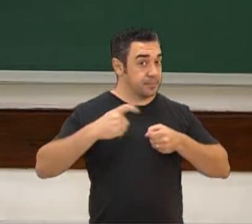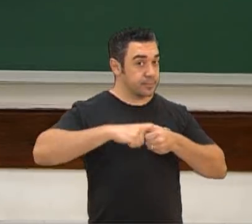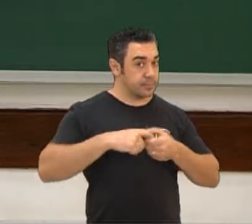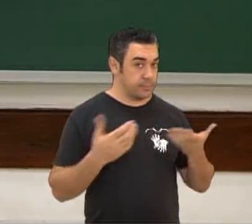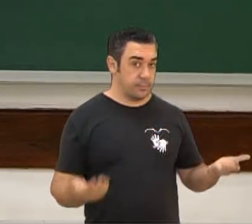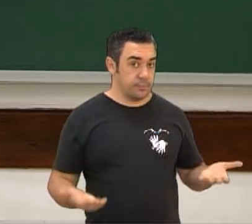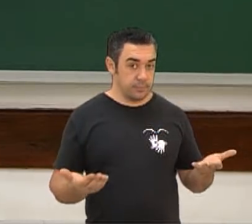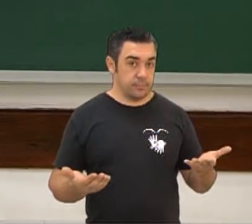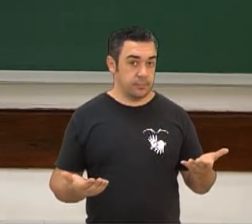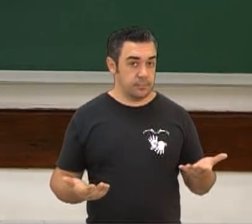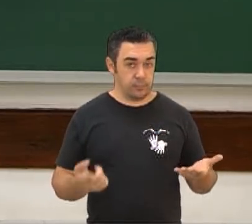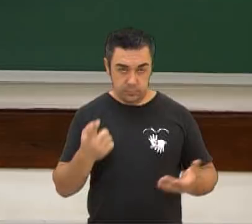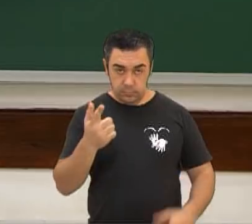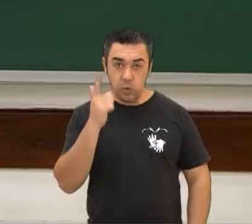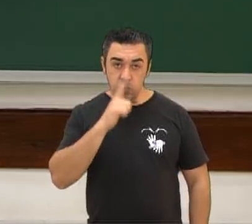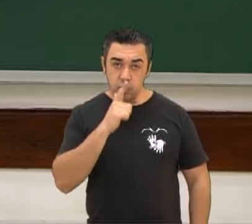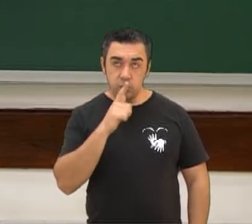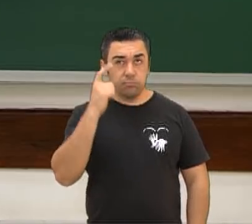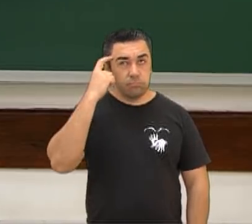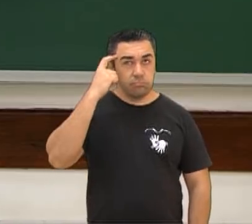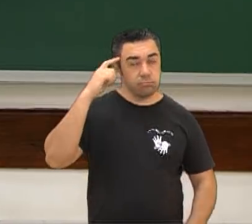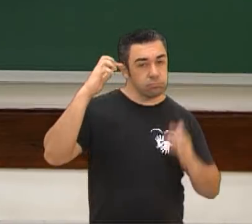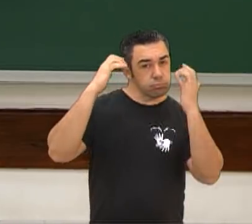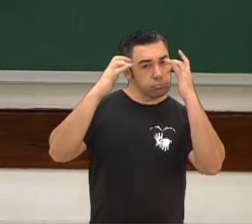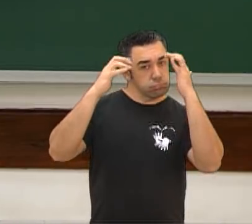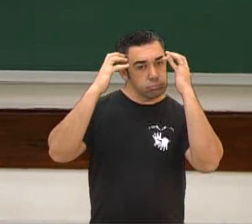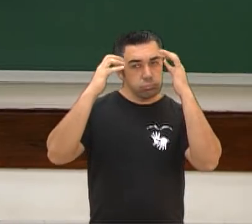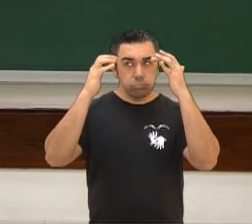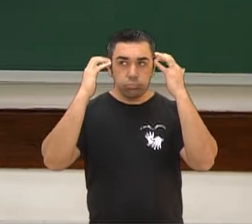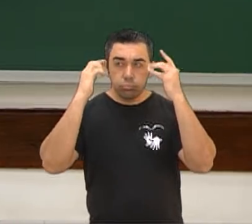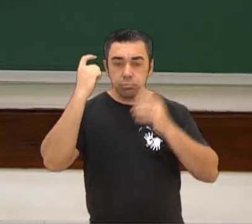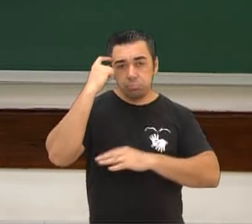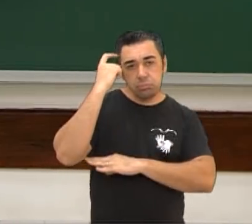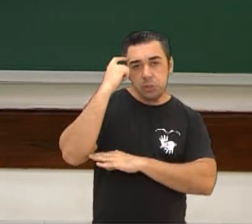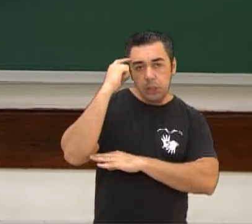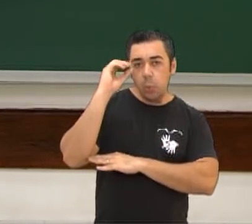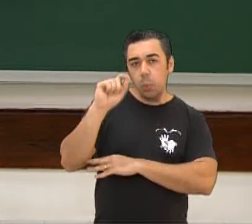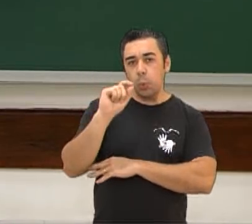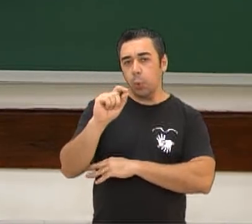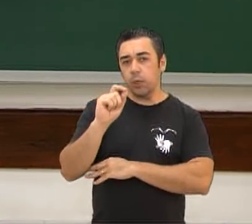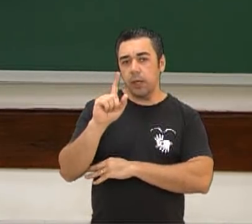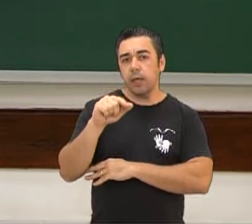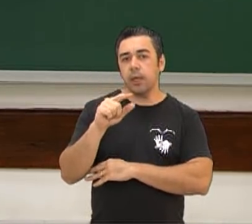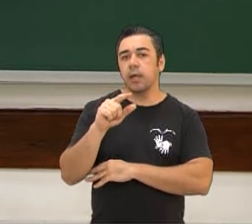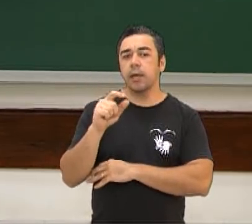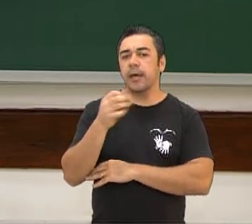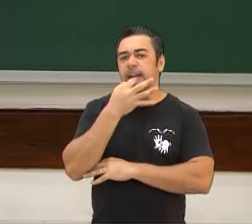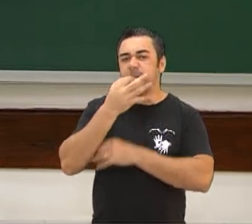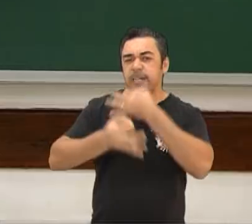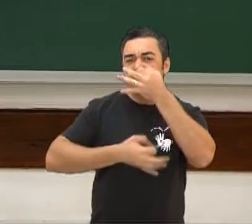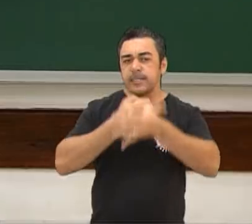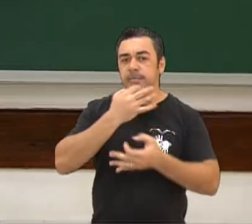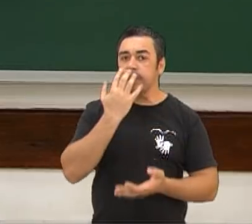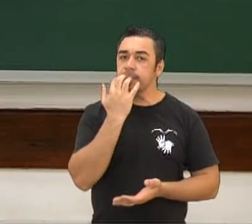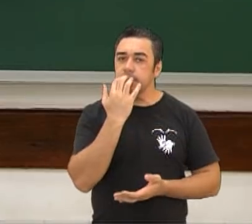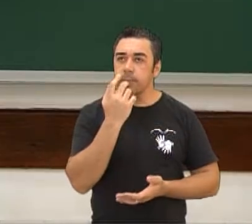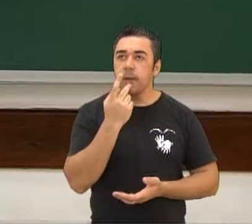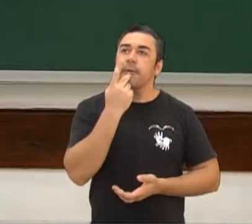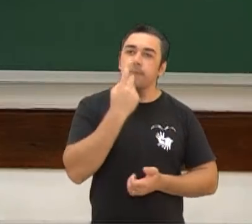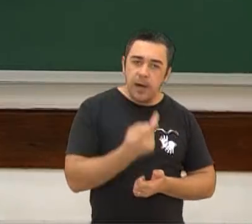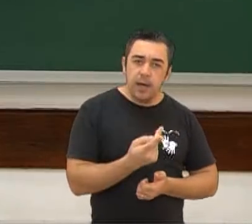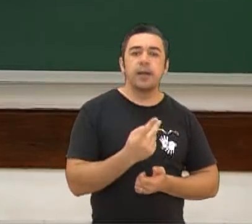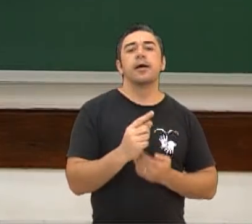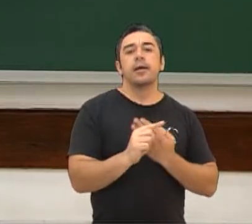Voltamos aqui então, pessoal, conseguiu aí refletir, pensar, entender um pouquinho melhor essa crítica que a gente faz, né? A gente falava tão bem do Sócrates e